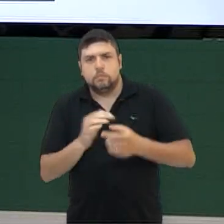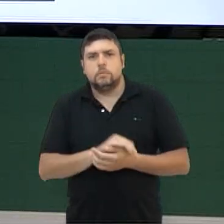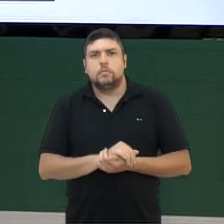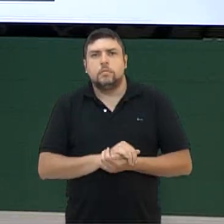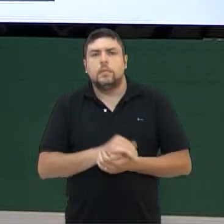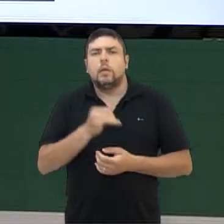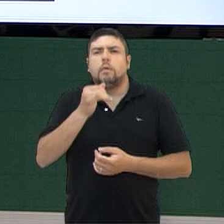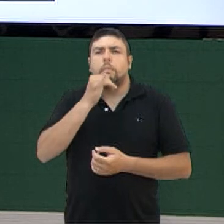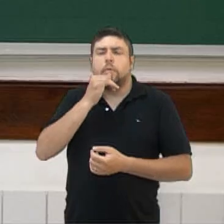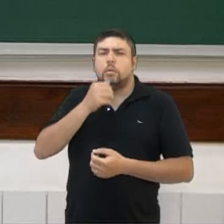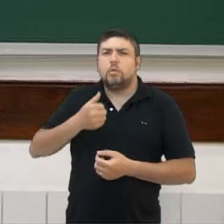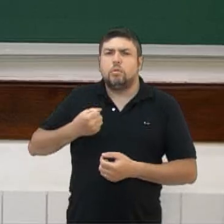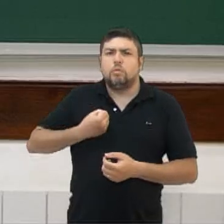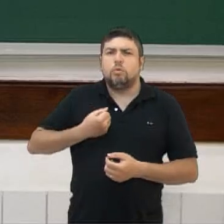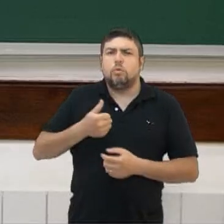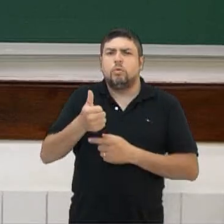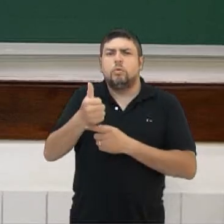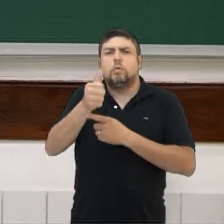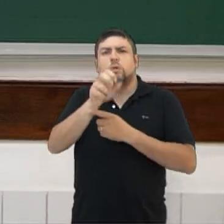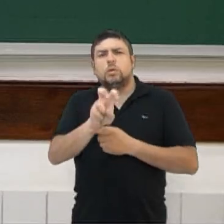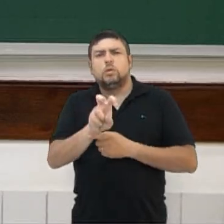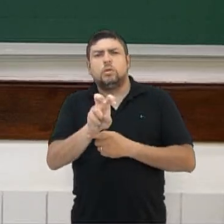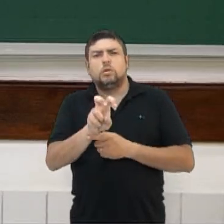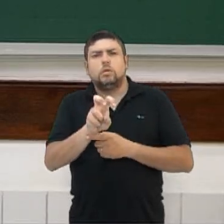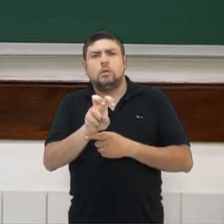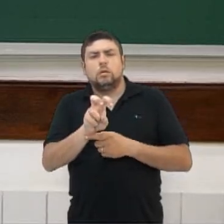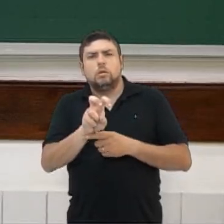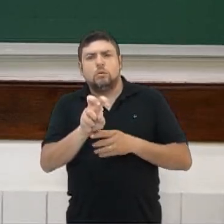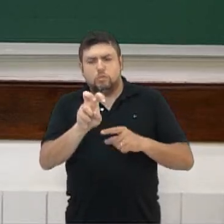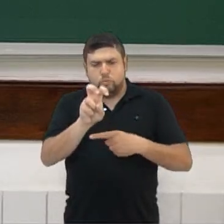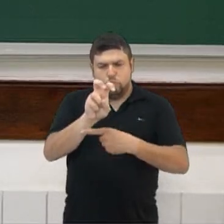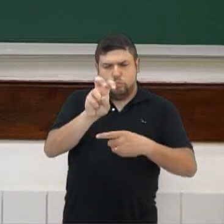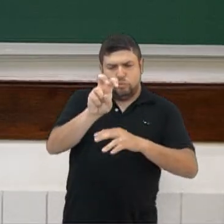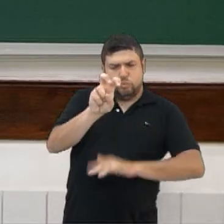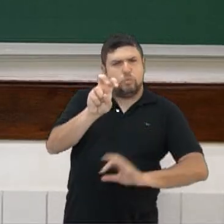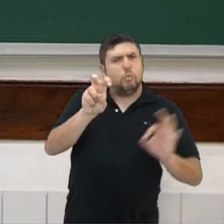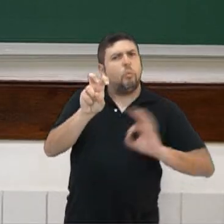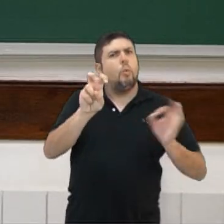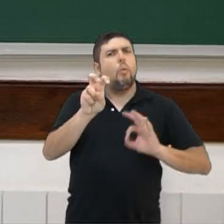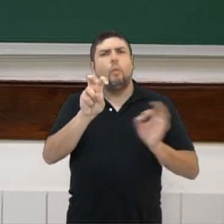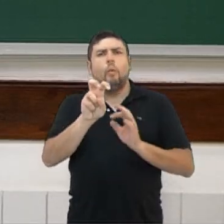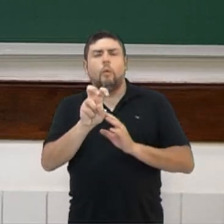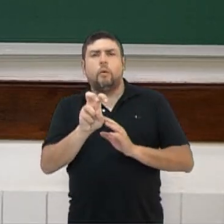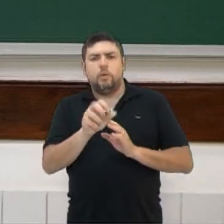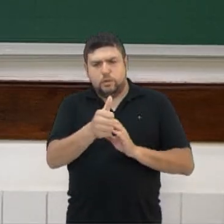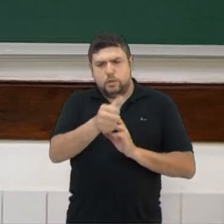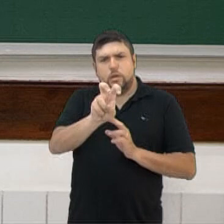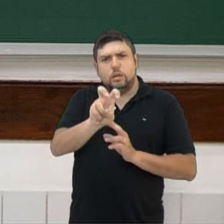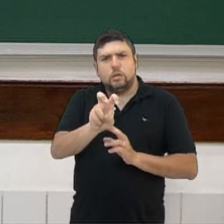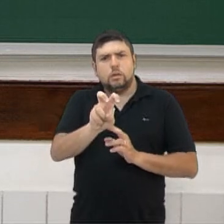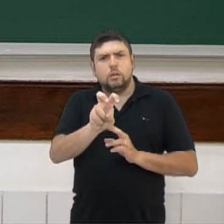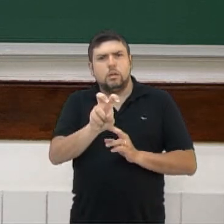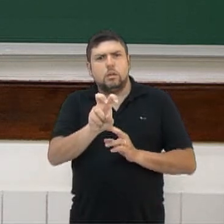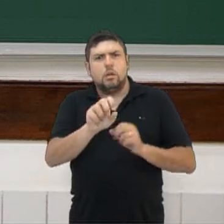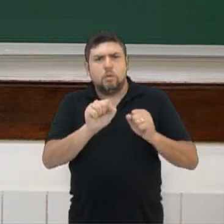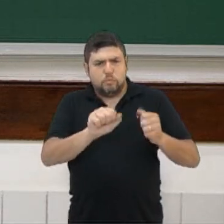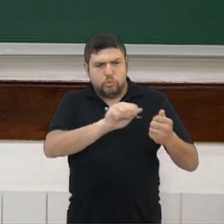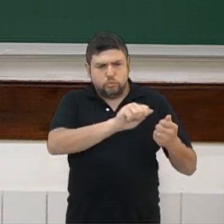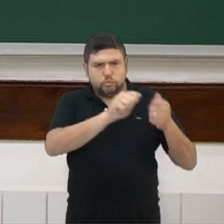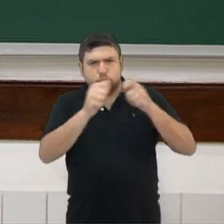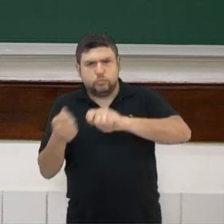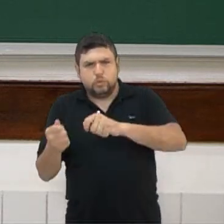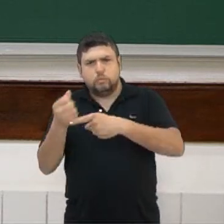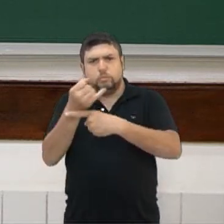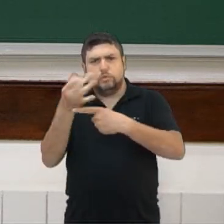número 15, professora, mas não está escrito como fração. Sim, mas existe um jeito de escrever o 15 como fração? Eu posso colocar,